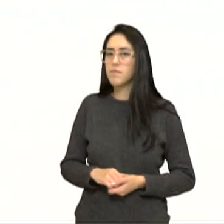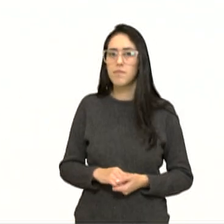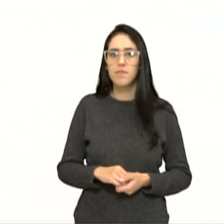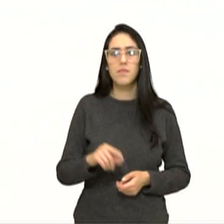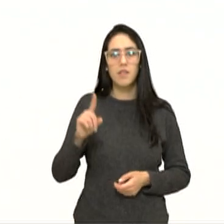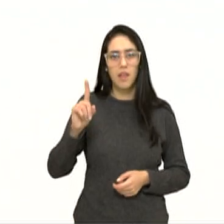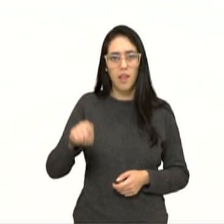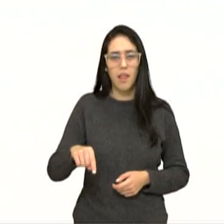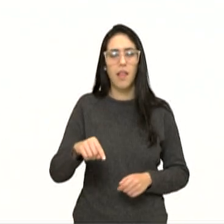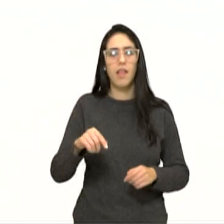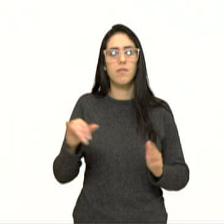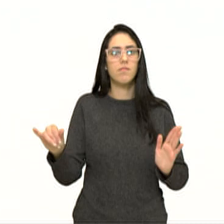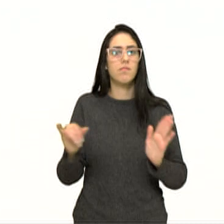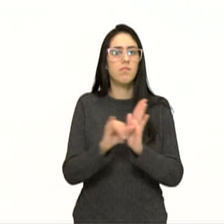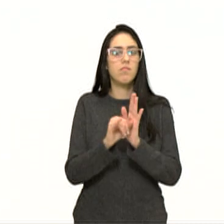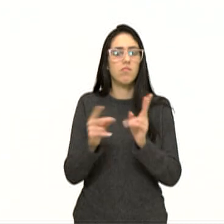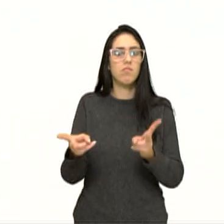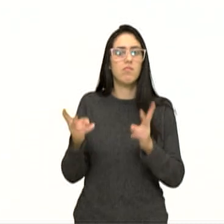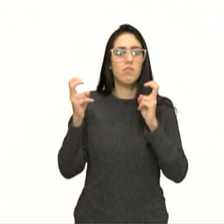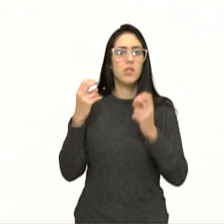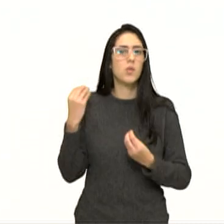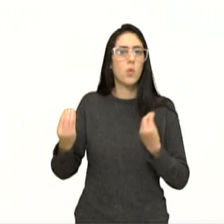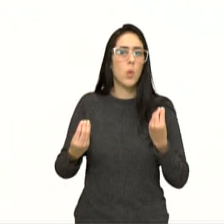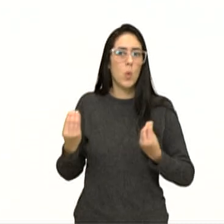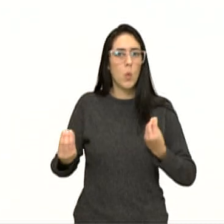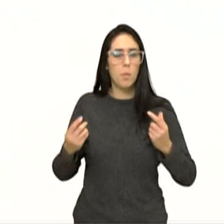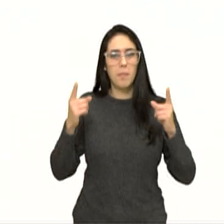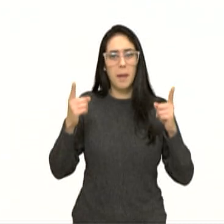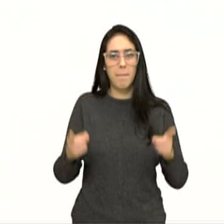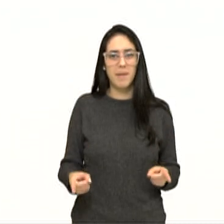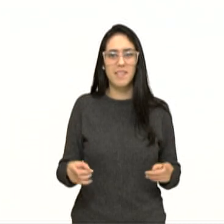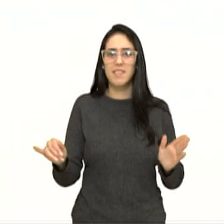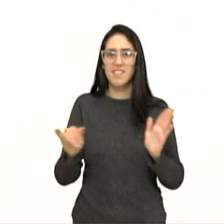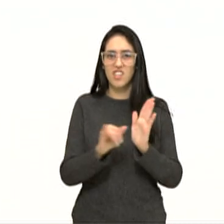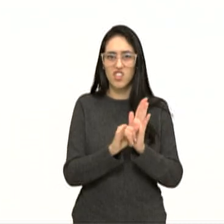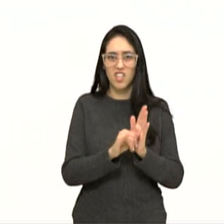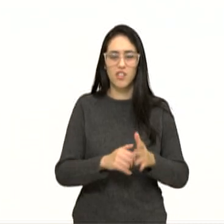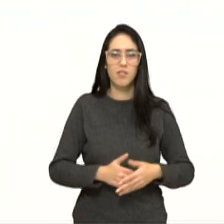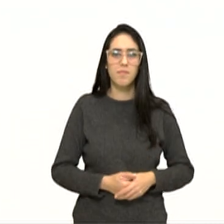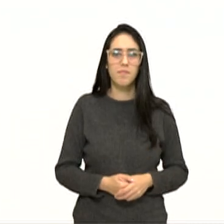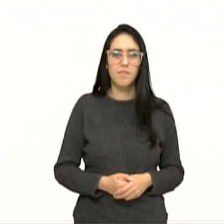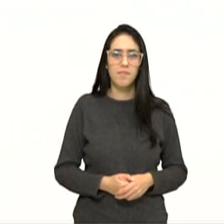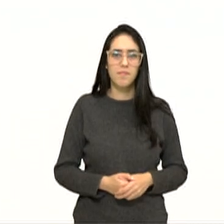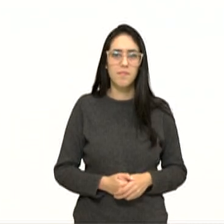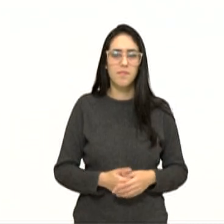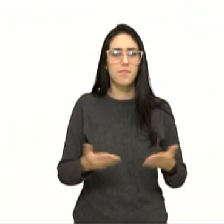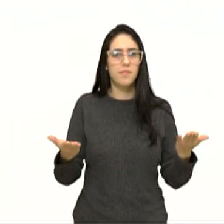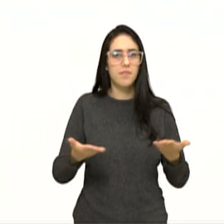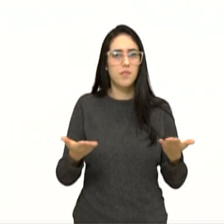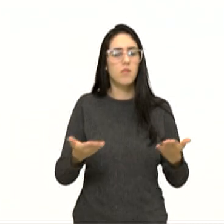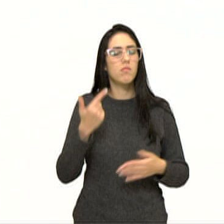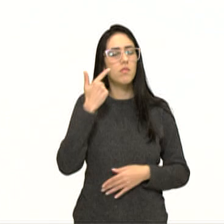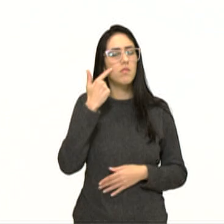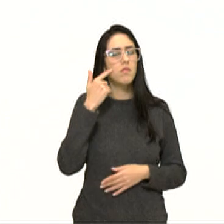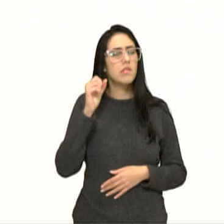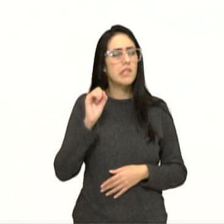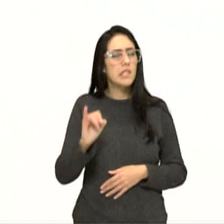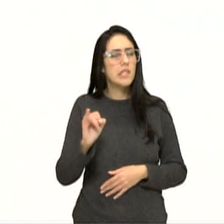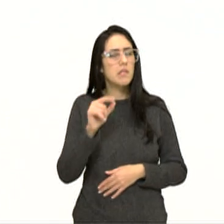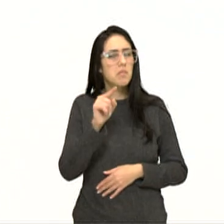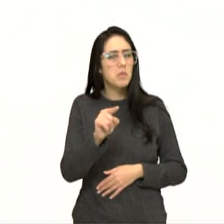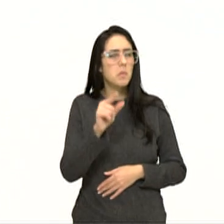faço a identificação da matriz identidade. Vamos ver se realmente a gente